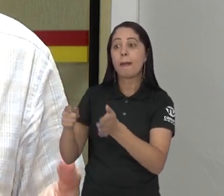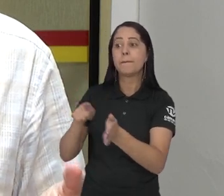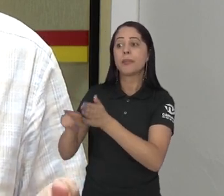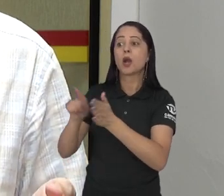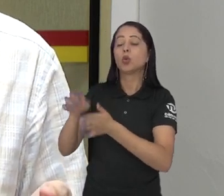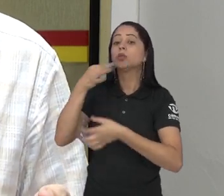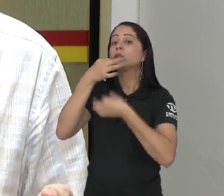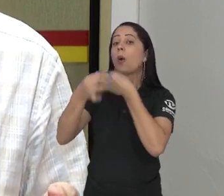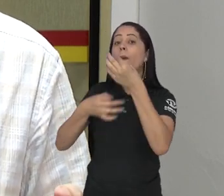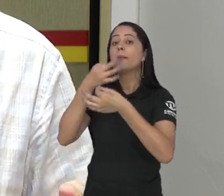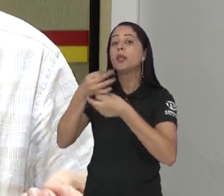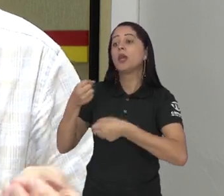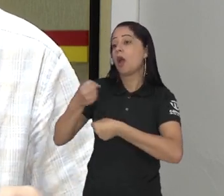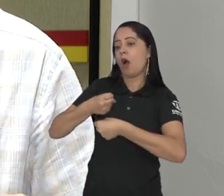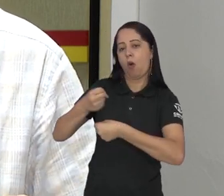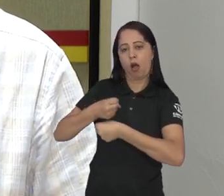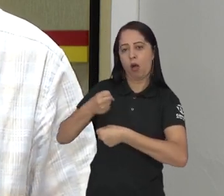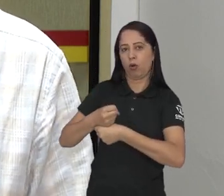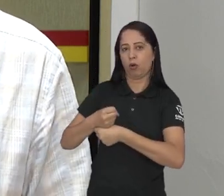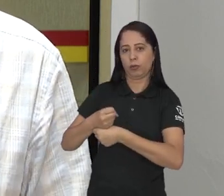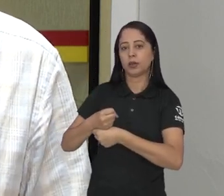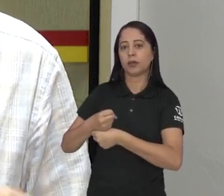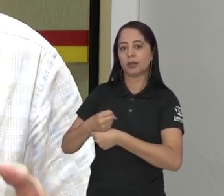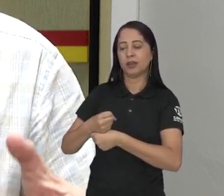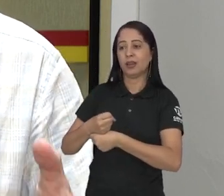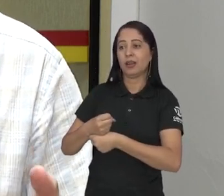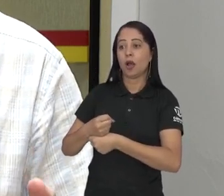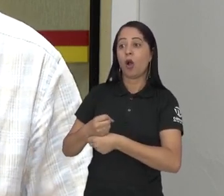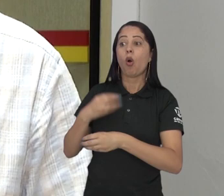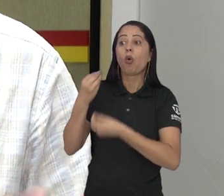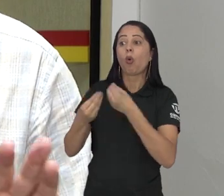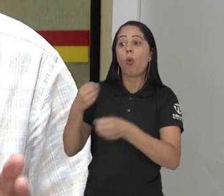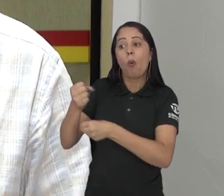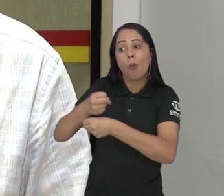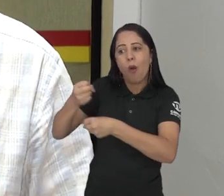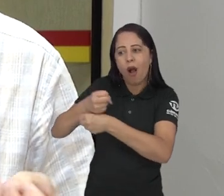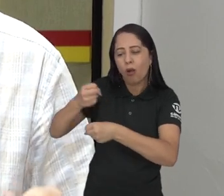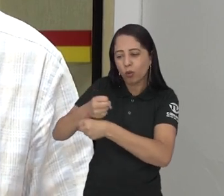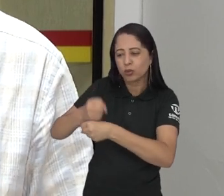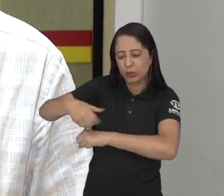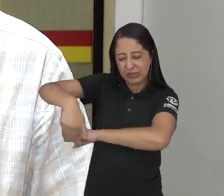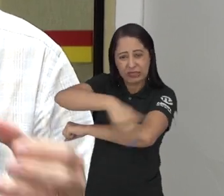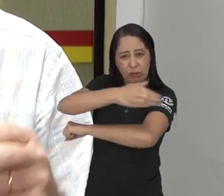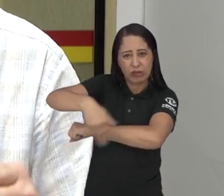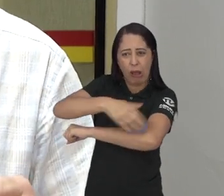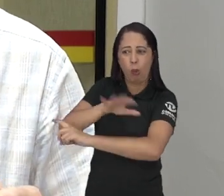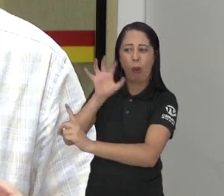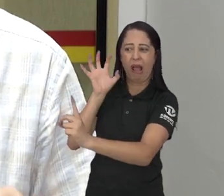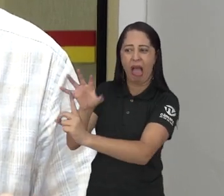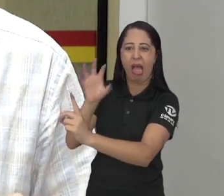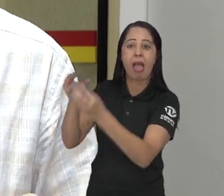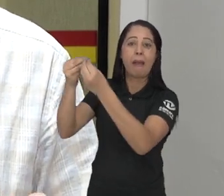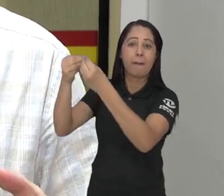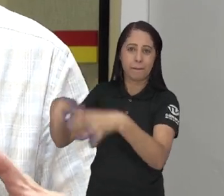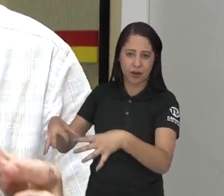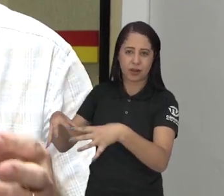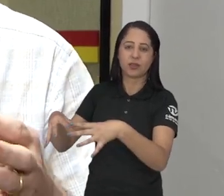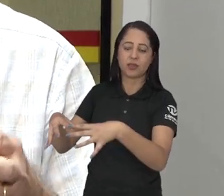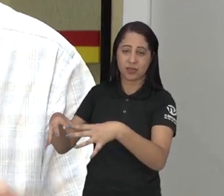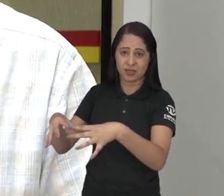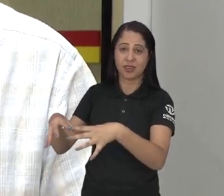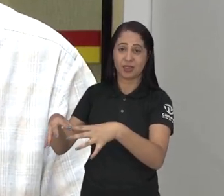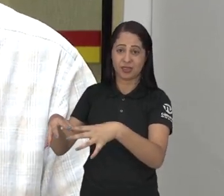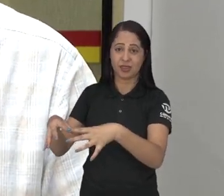a opinião deles sobre a obra não a importância da obra que não se discute a importância mas o impacto da obra